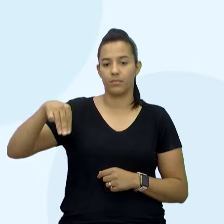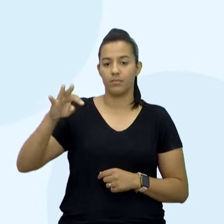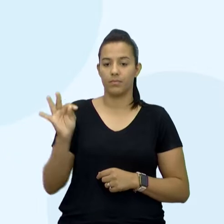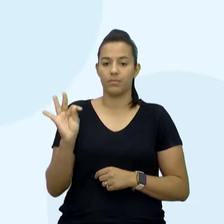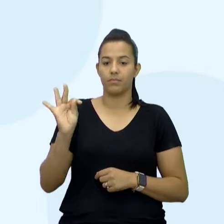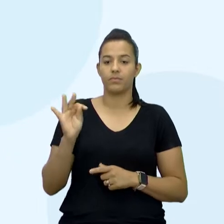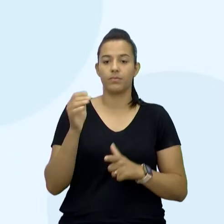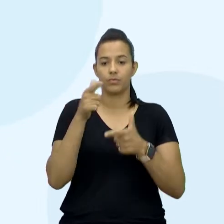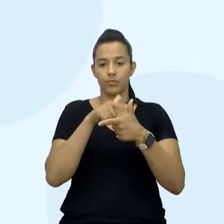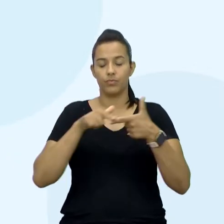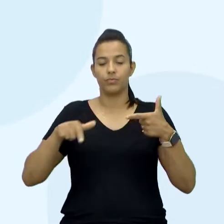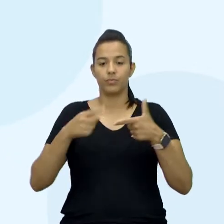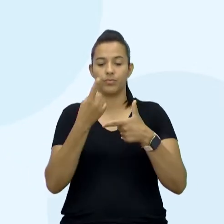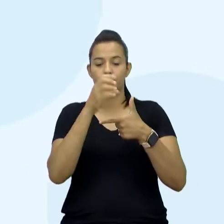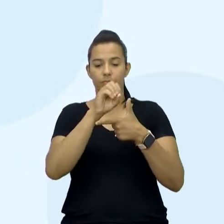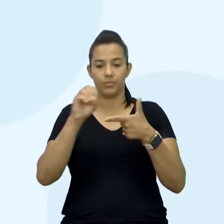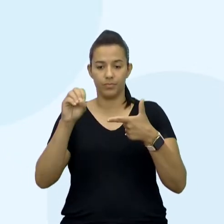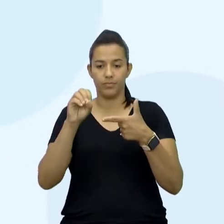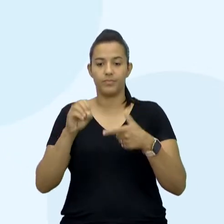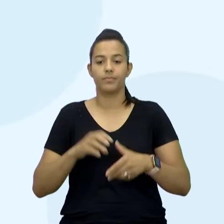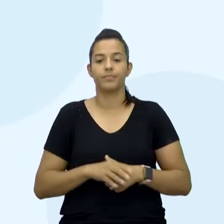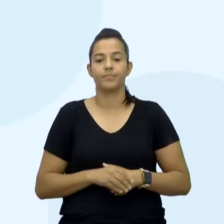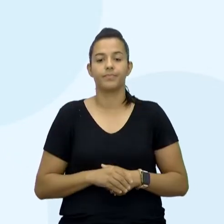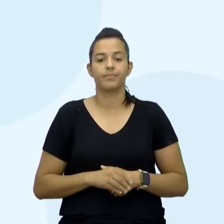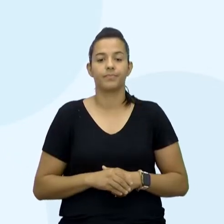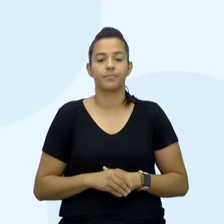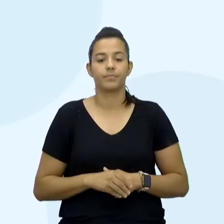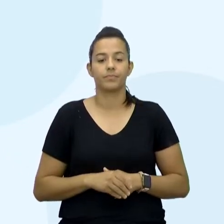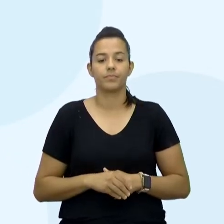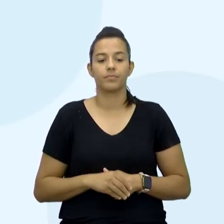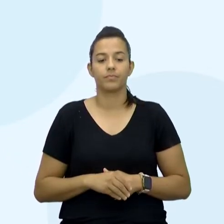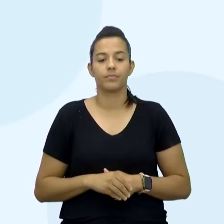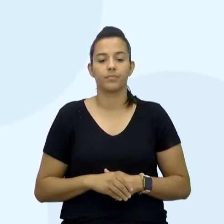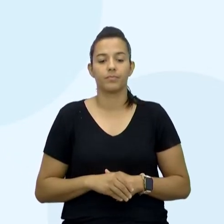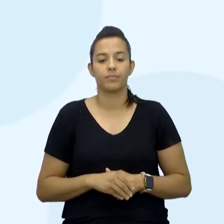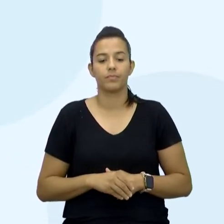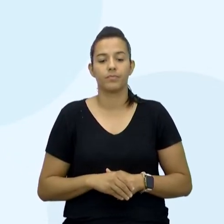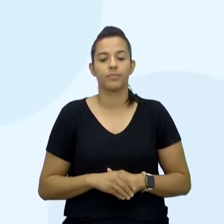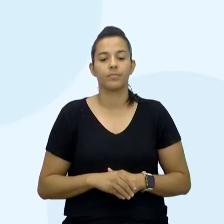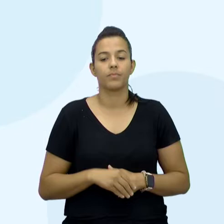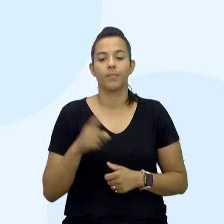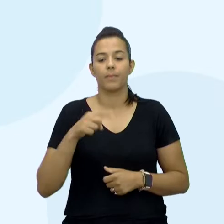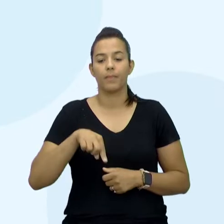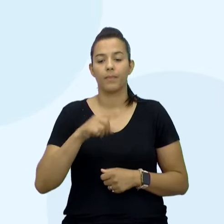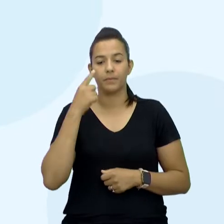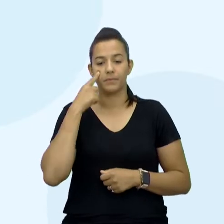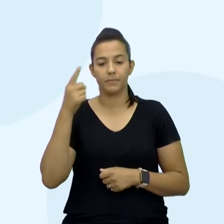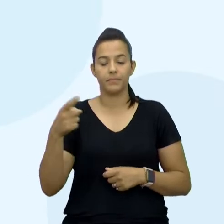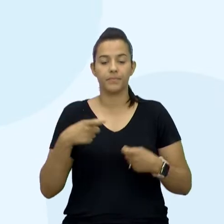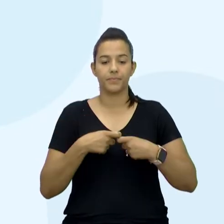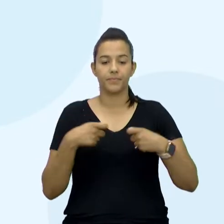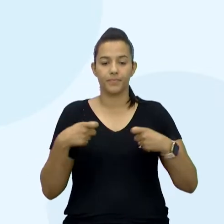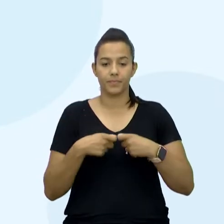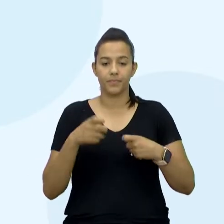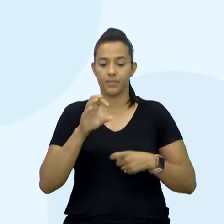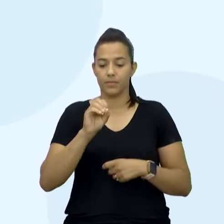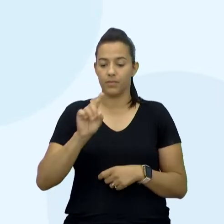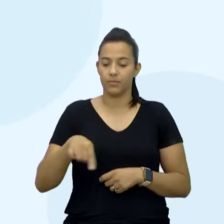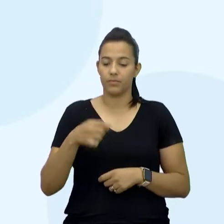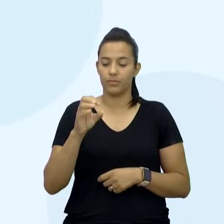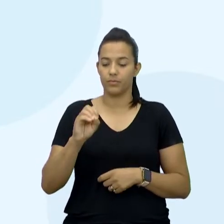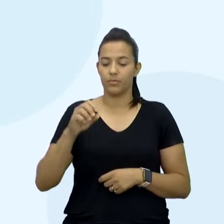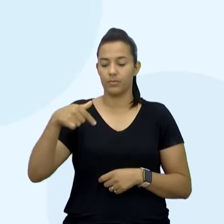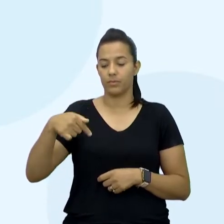dividido por 100, certo? Tá aqui. Multipliquei aqui, vai dar uma força elástica de 0,072